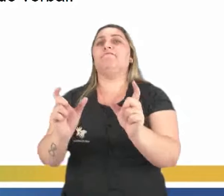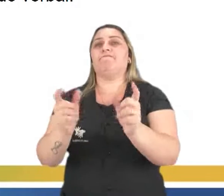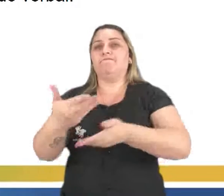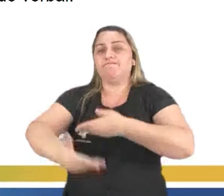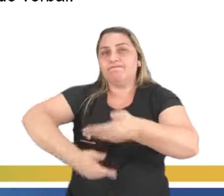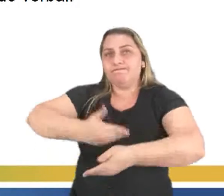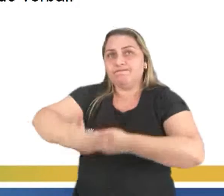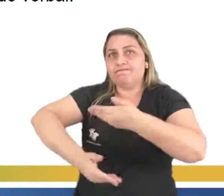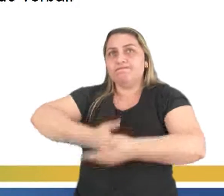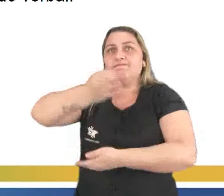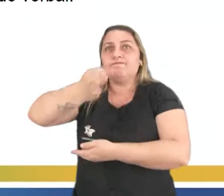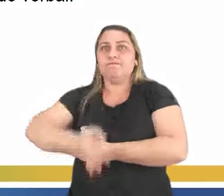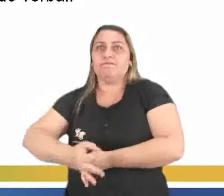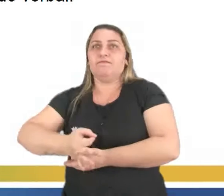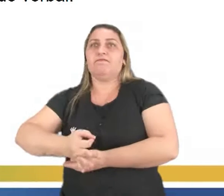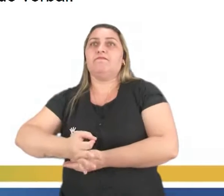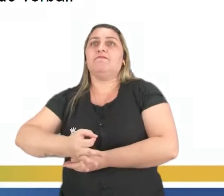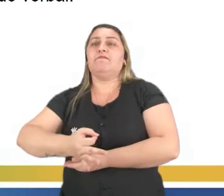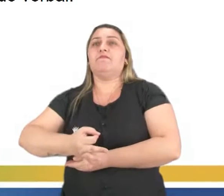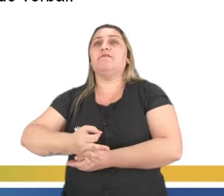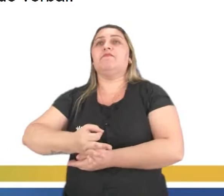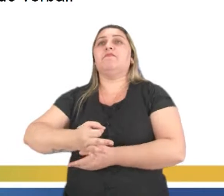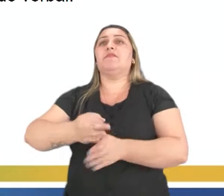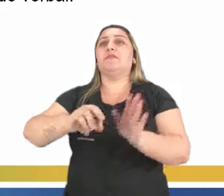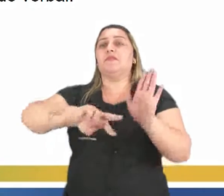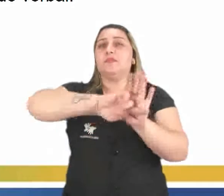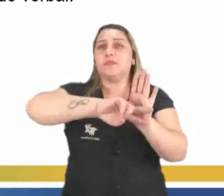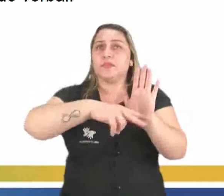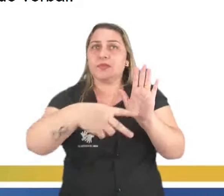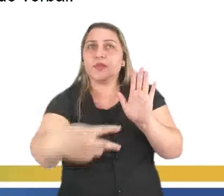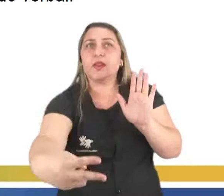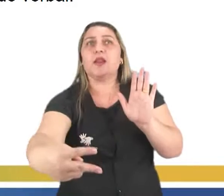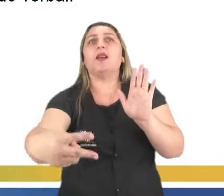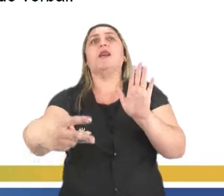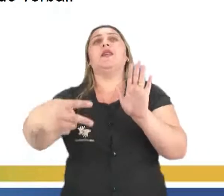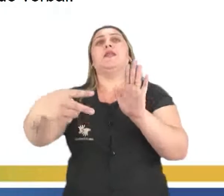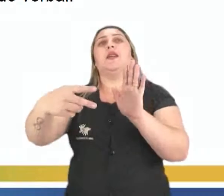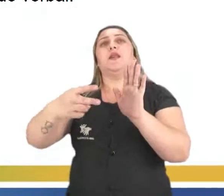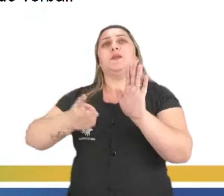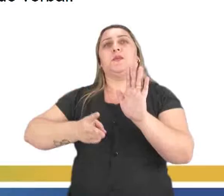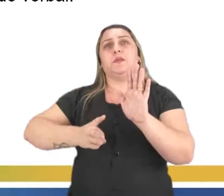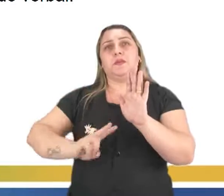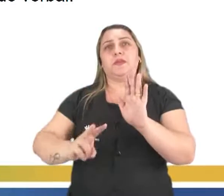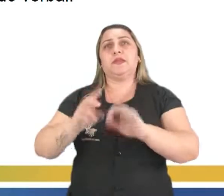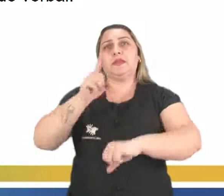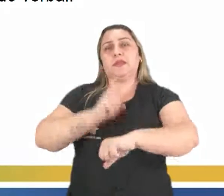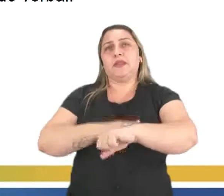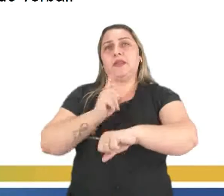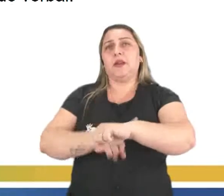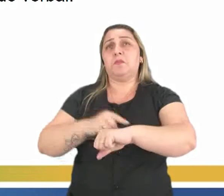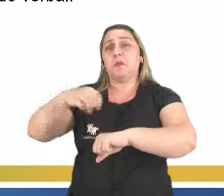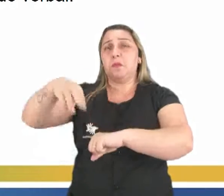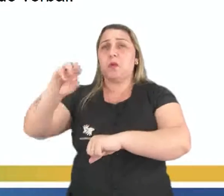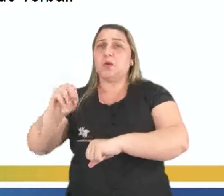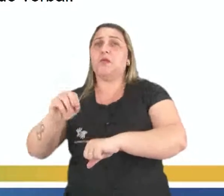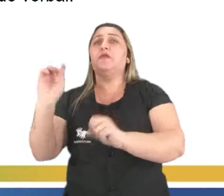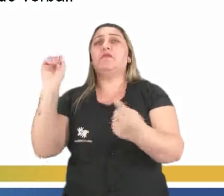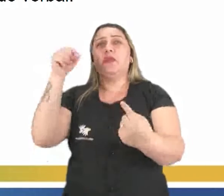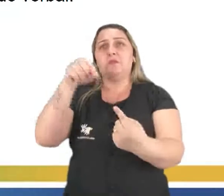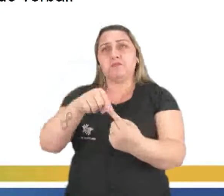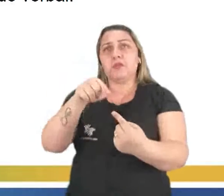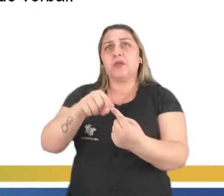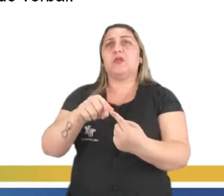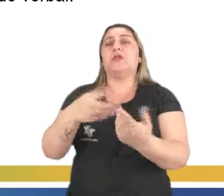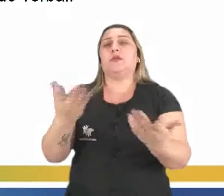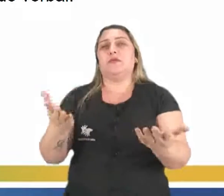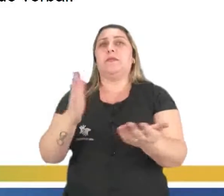relações lógicas, como as de causa, efeito, oposição, consequência, tempo, modalidade, modo,